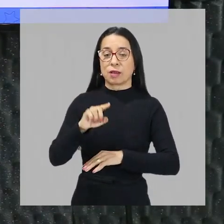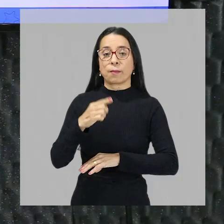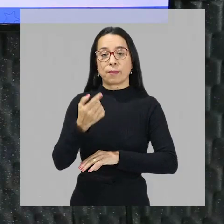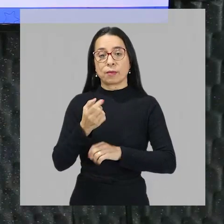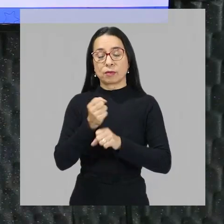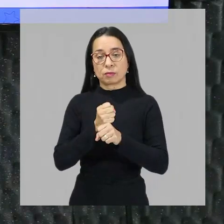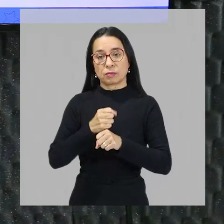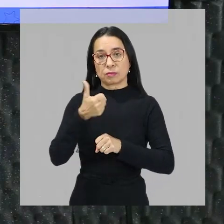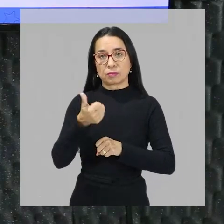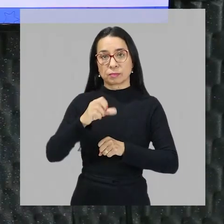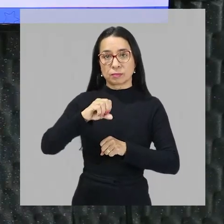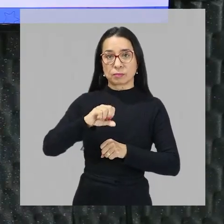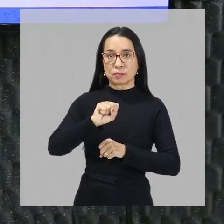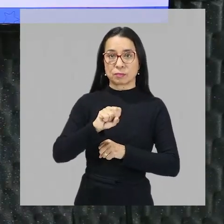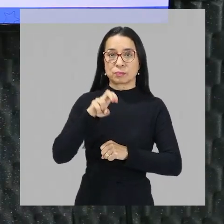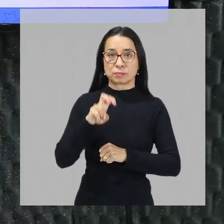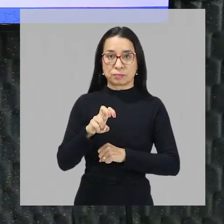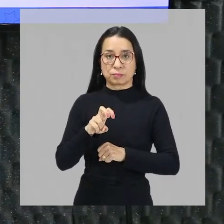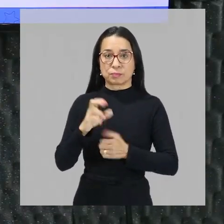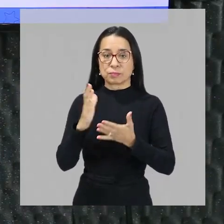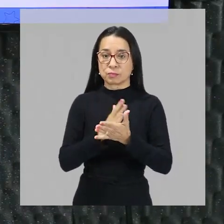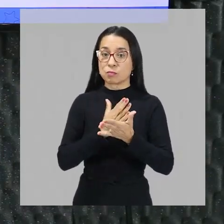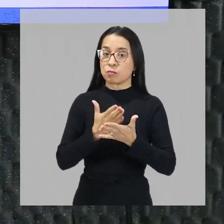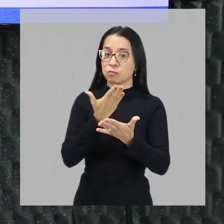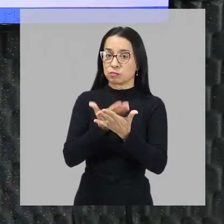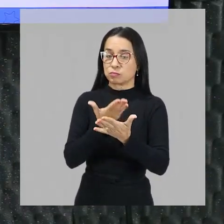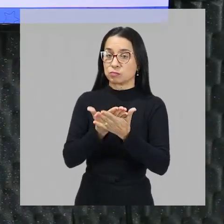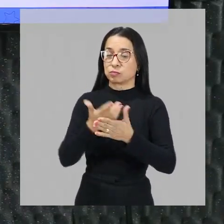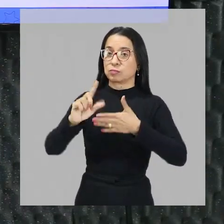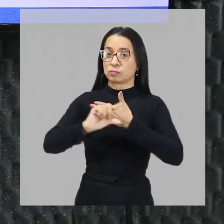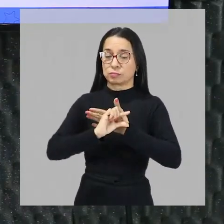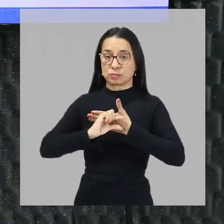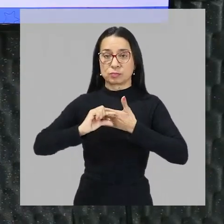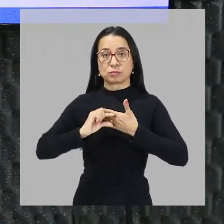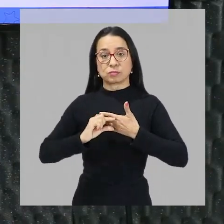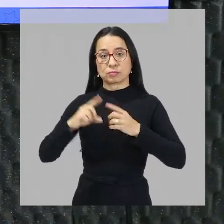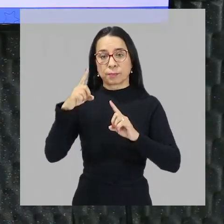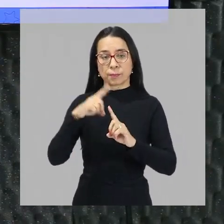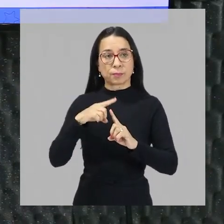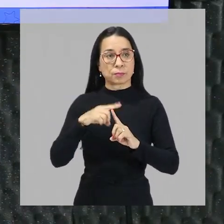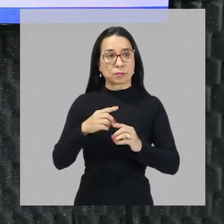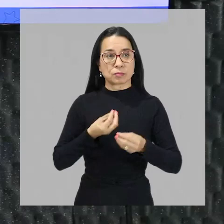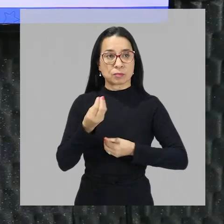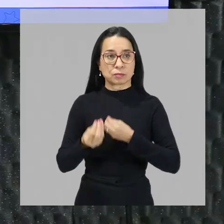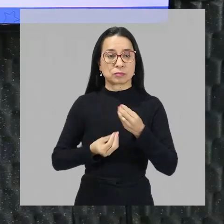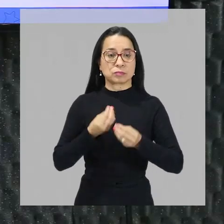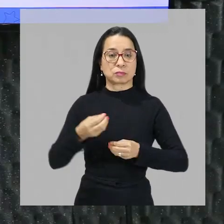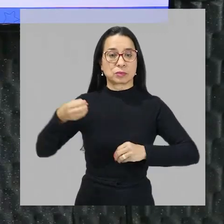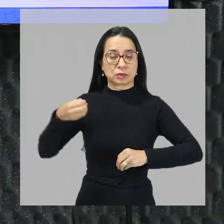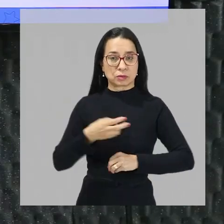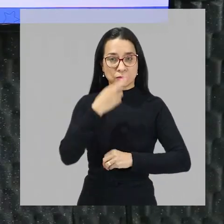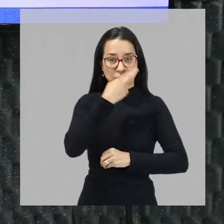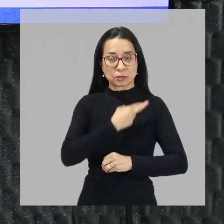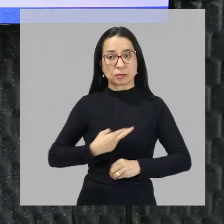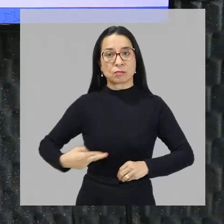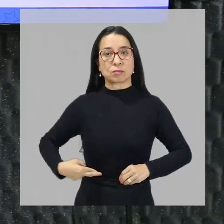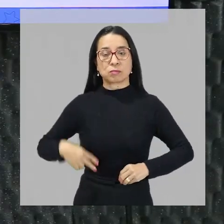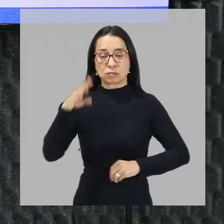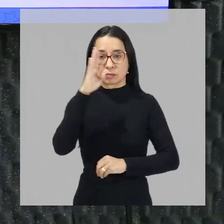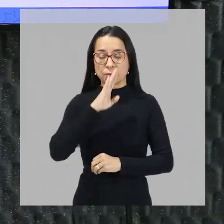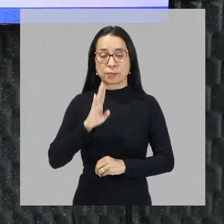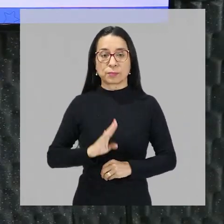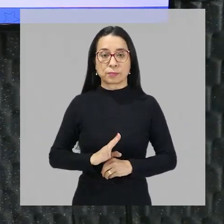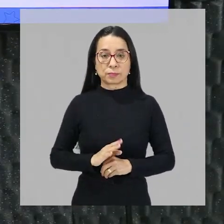pós-1985, que alguns estudiosos tipificam como a nova República